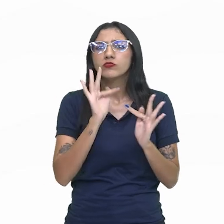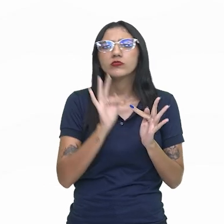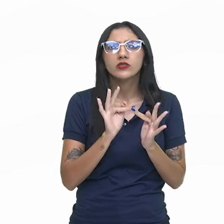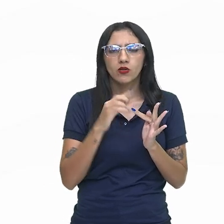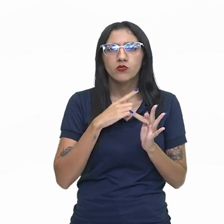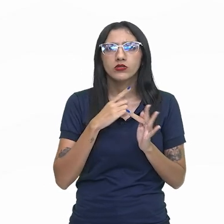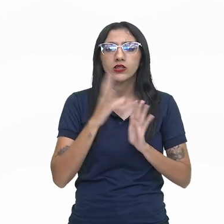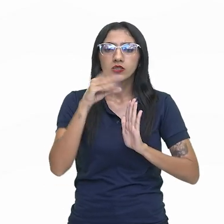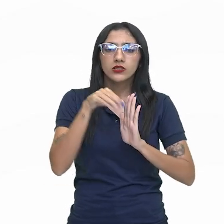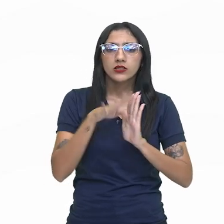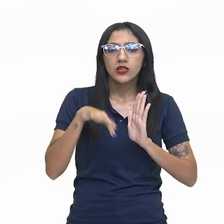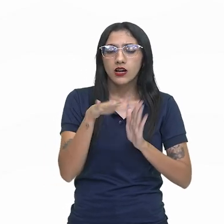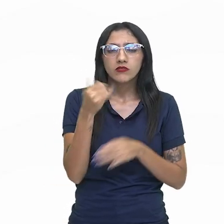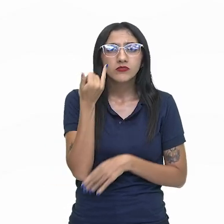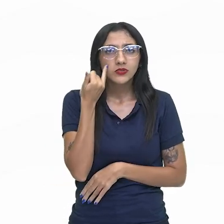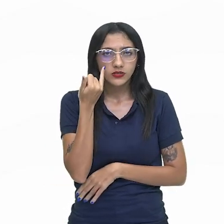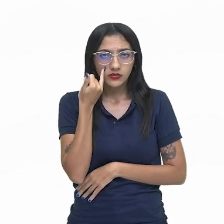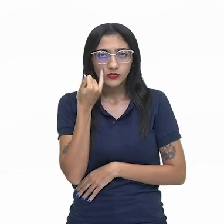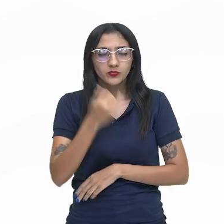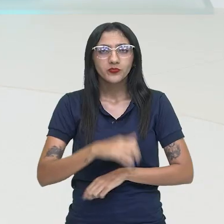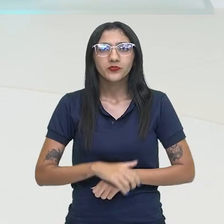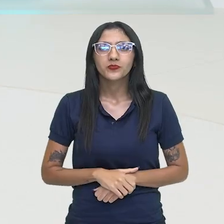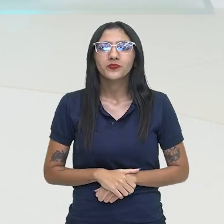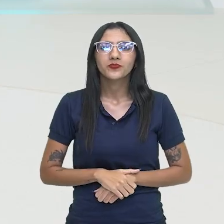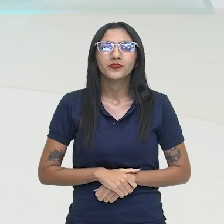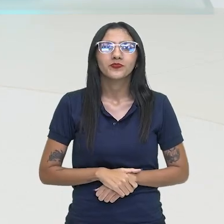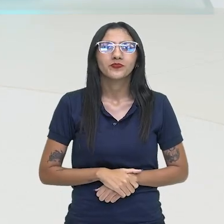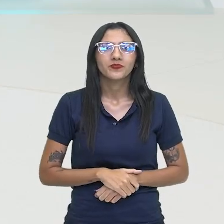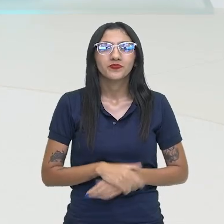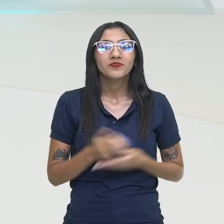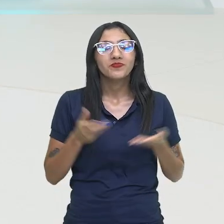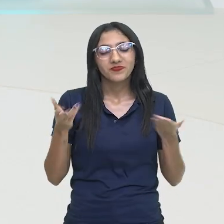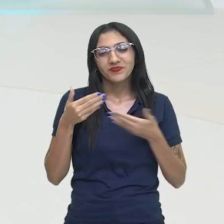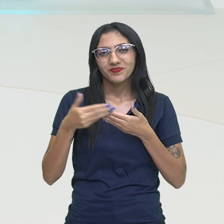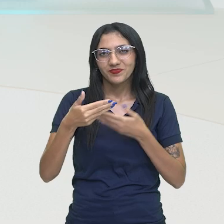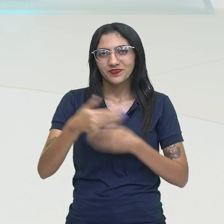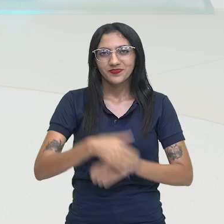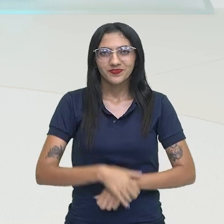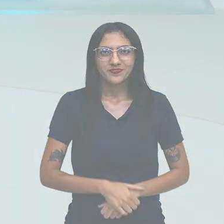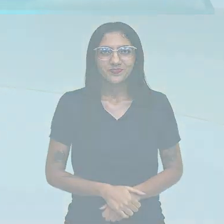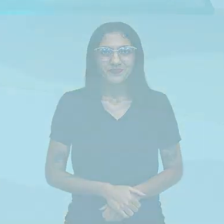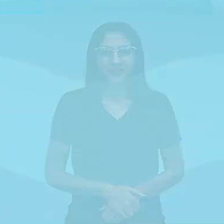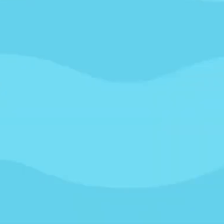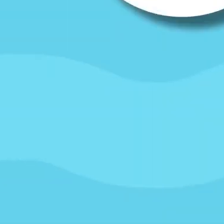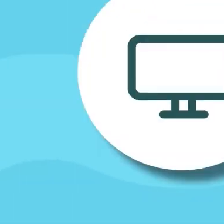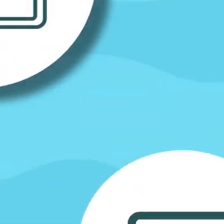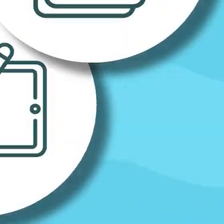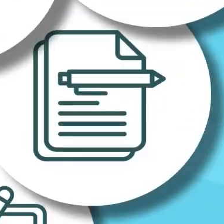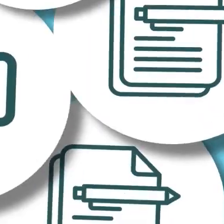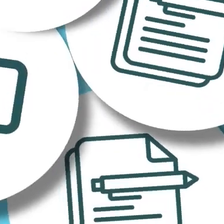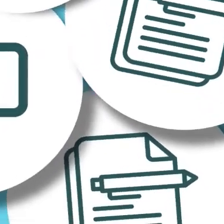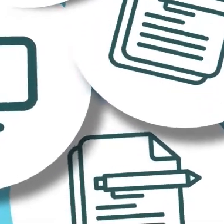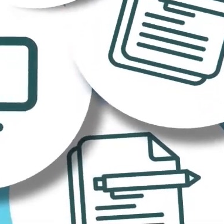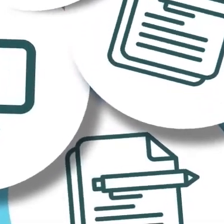permeiam o campo midiático. Então, é isso aí, vamos começar.